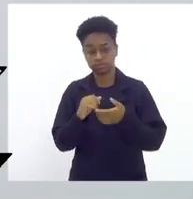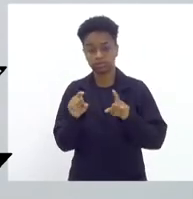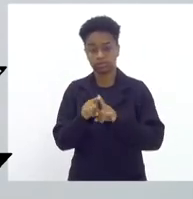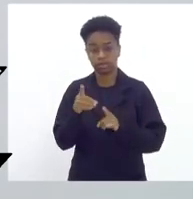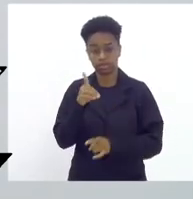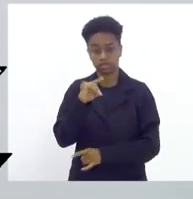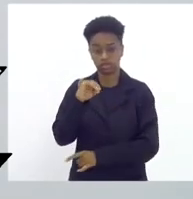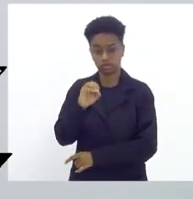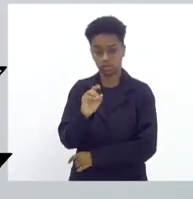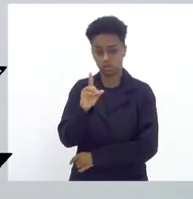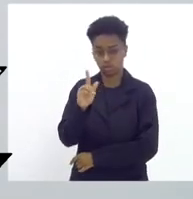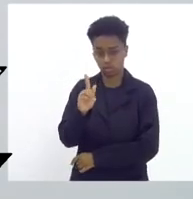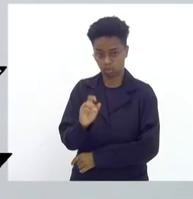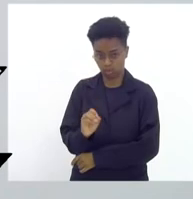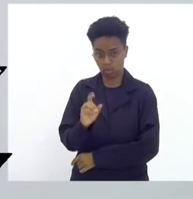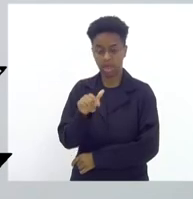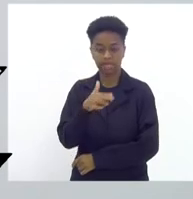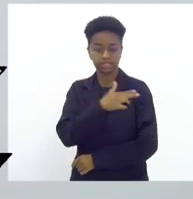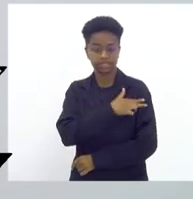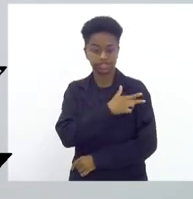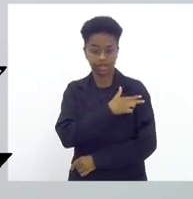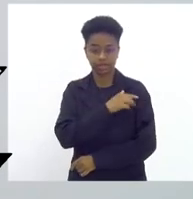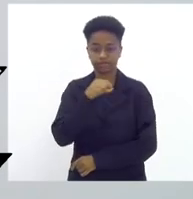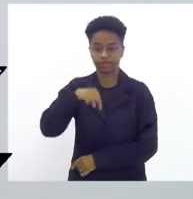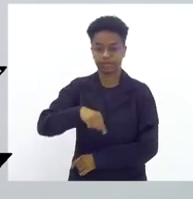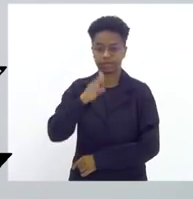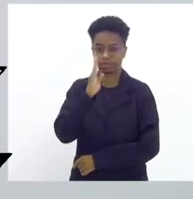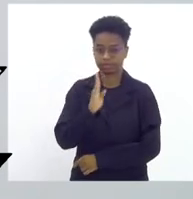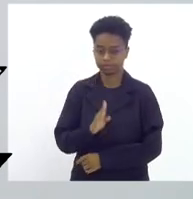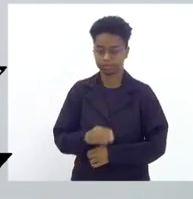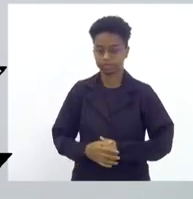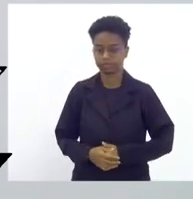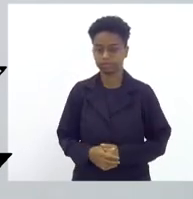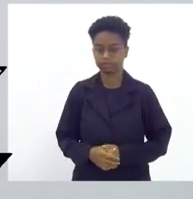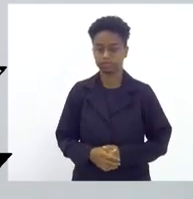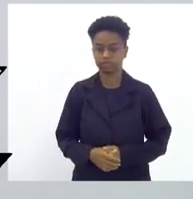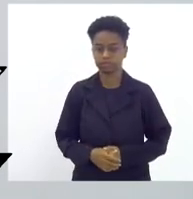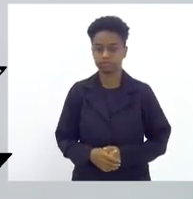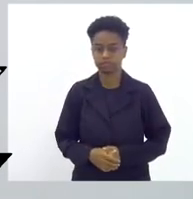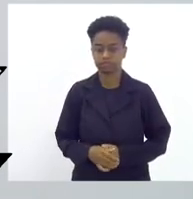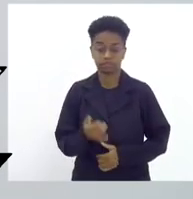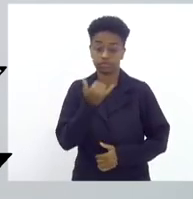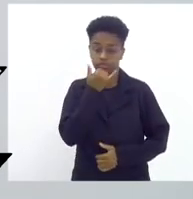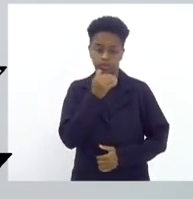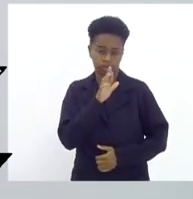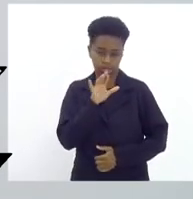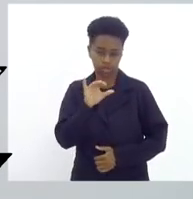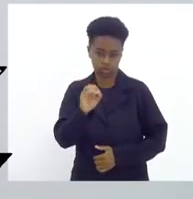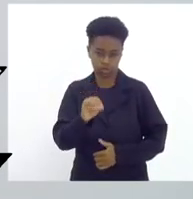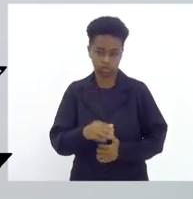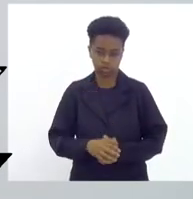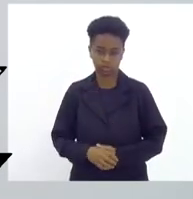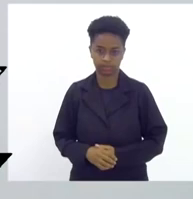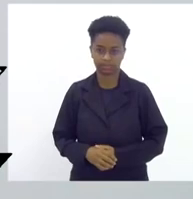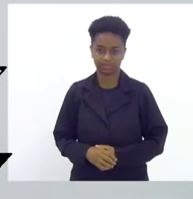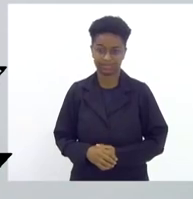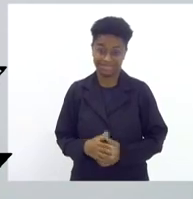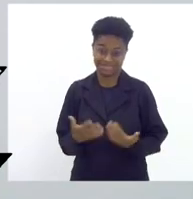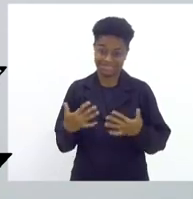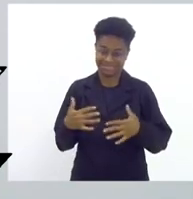Diogo Félix chefe de escritório aqui no Brasil no rio Desculpa é no Rio